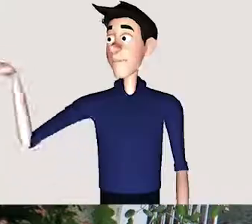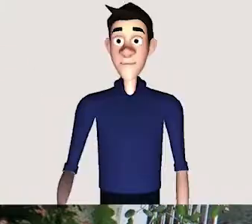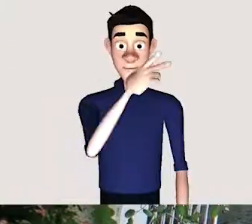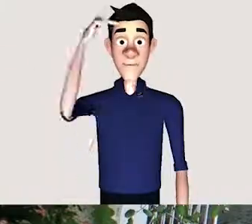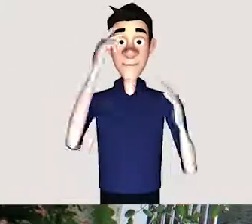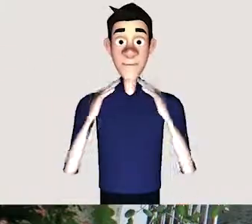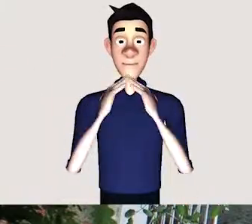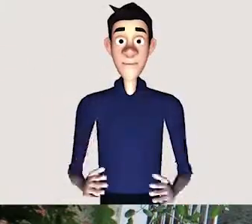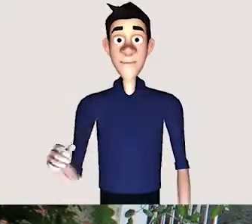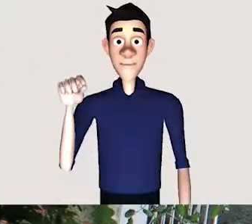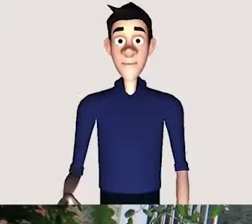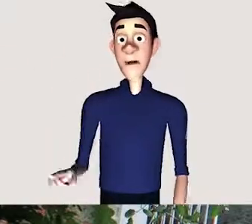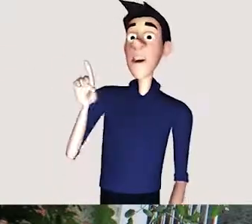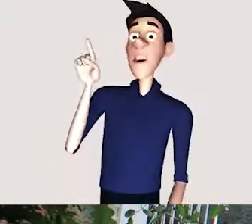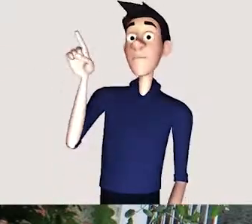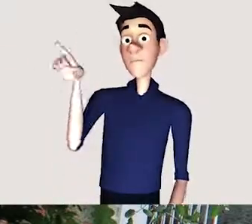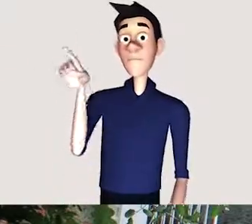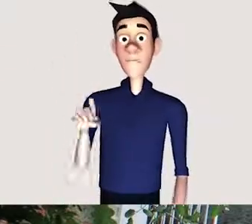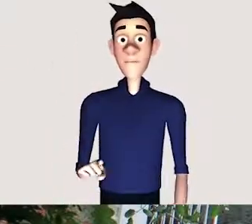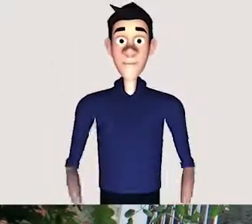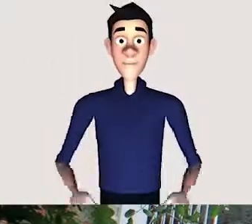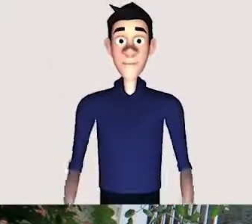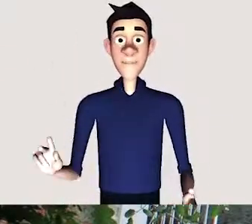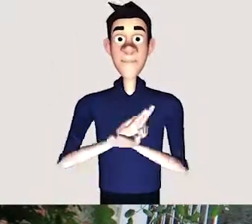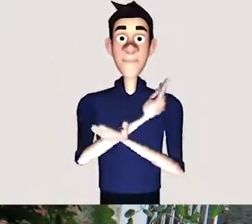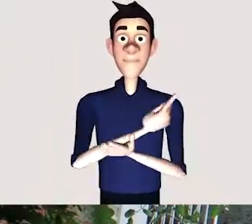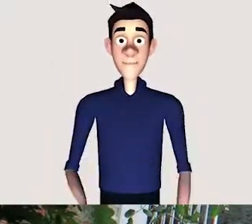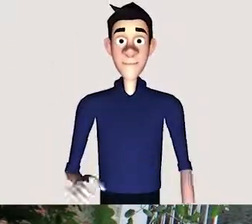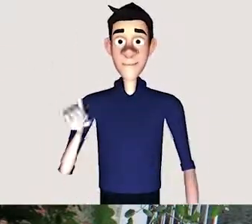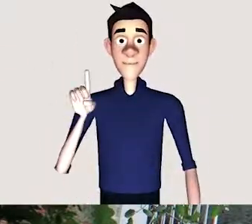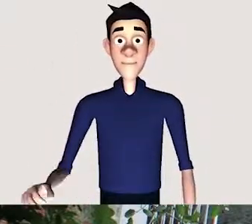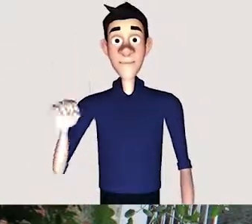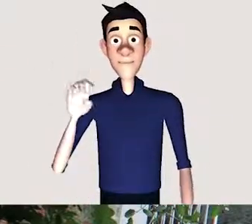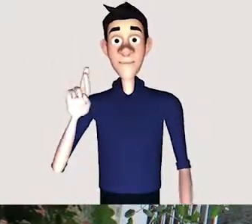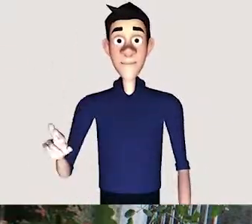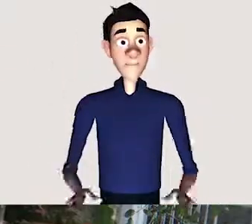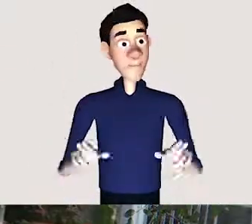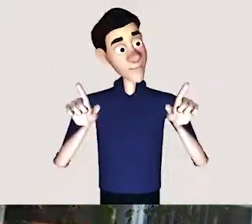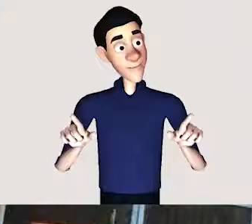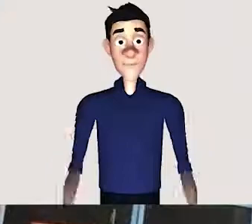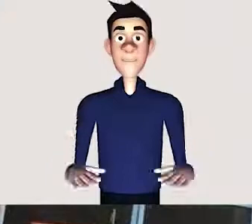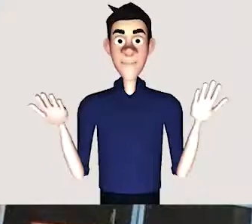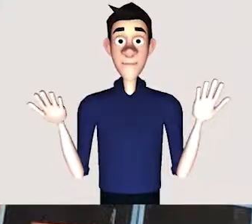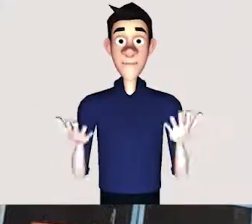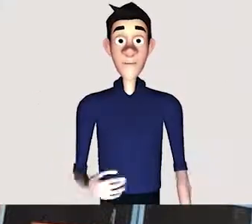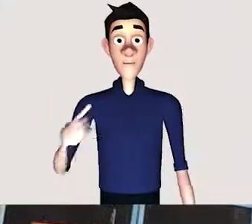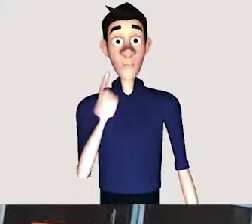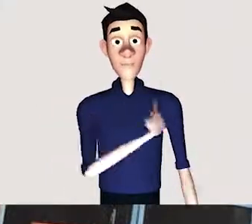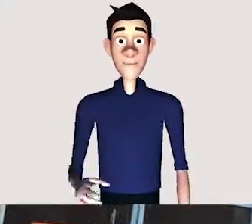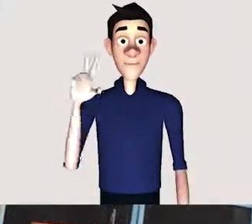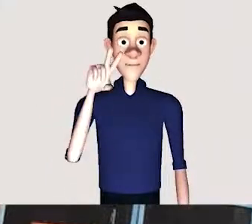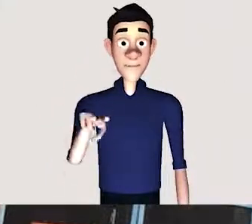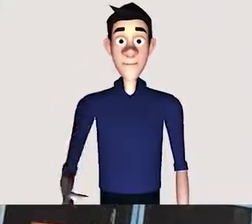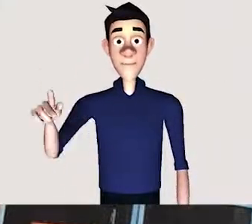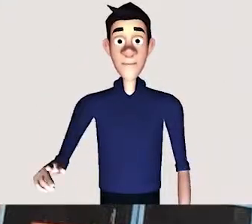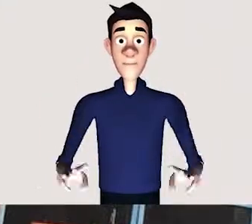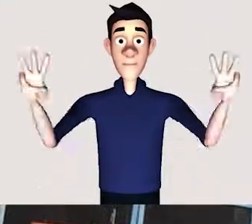memória daquela favela, daqueles moradores que ali estão. Mas a situação não é diferente quando nós olhamos para o Museu da